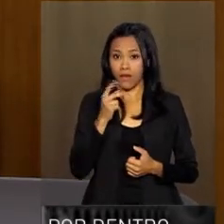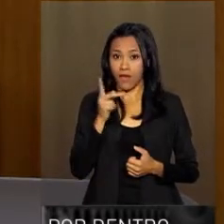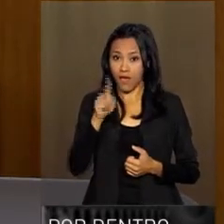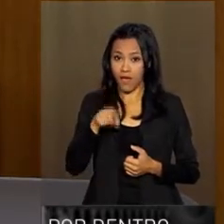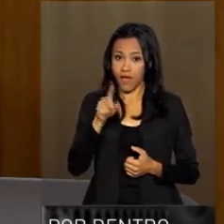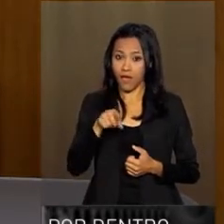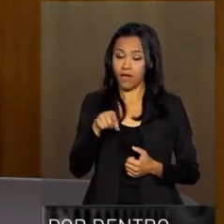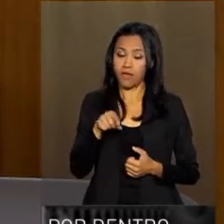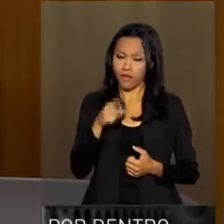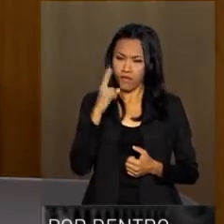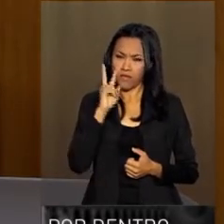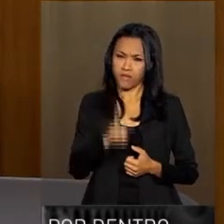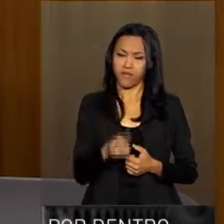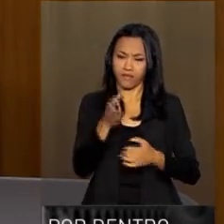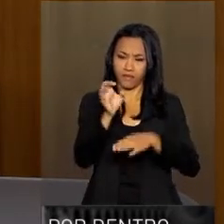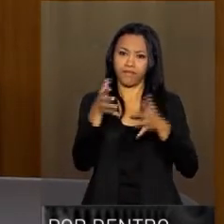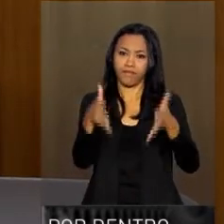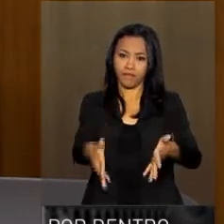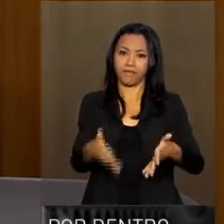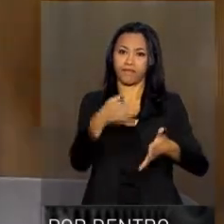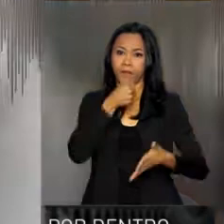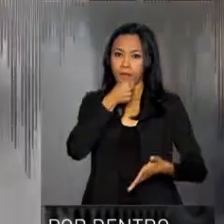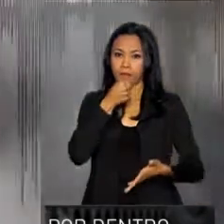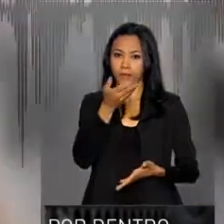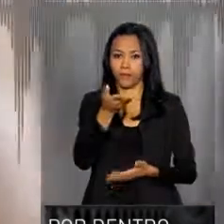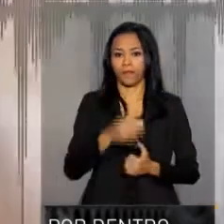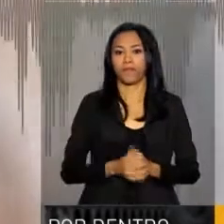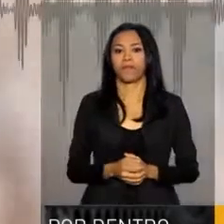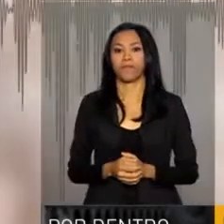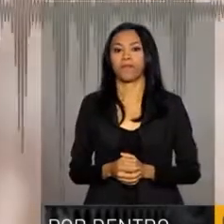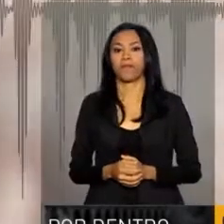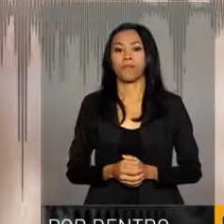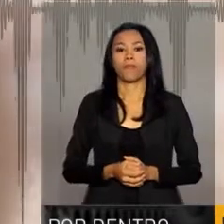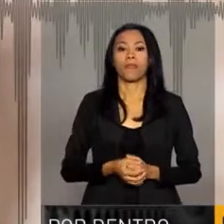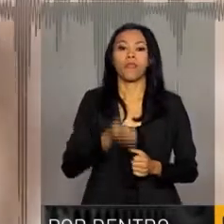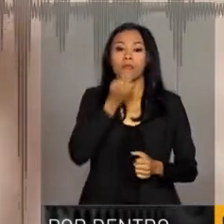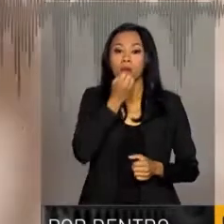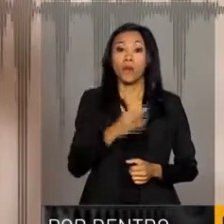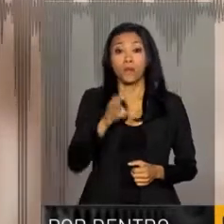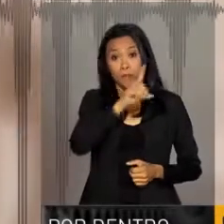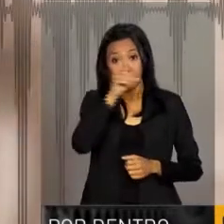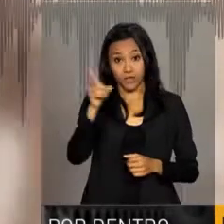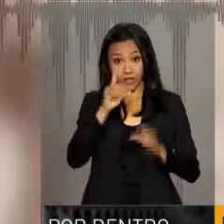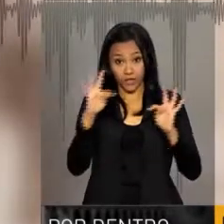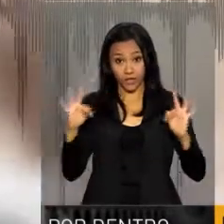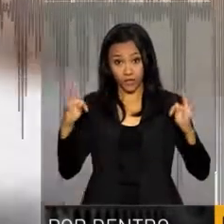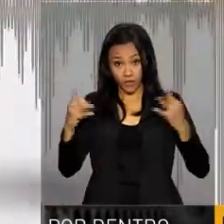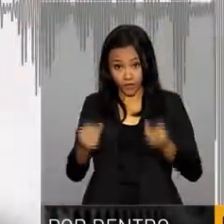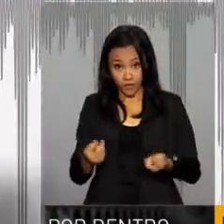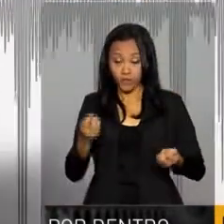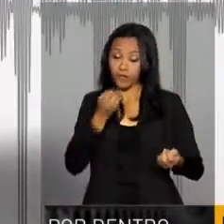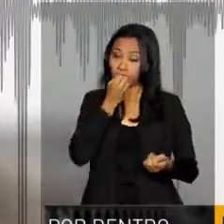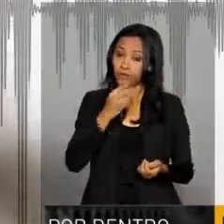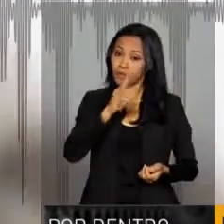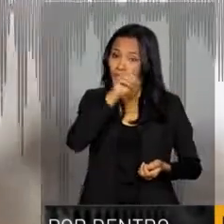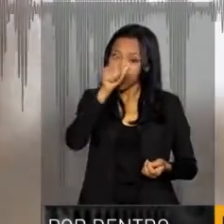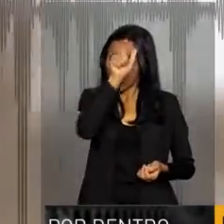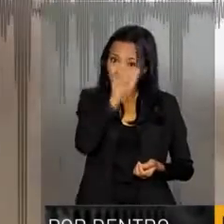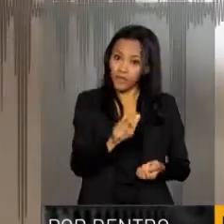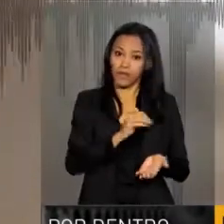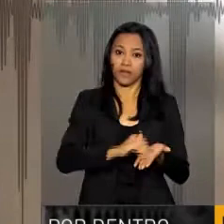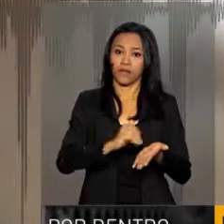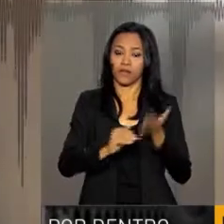mj vamos ouvir a participação dele olá bom dia a todos os ouvintes bom dia à secretária os